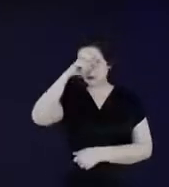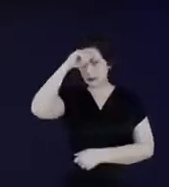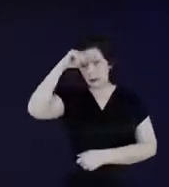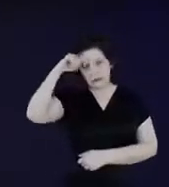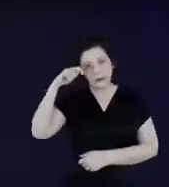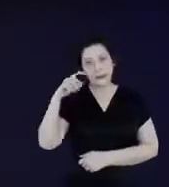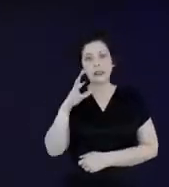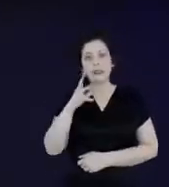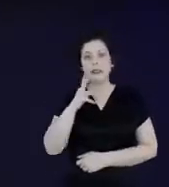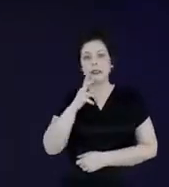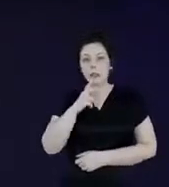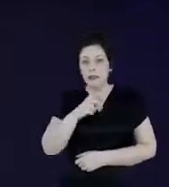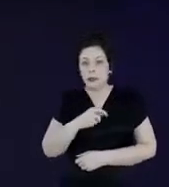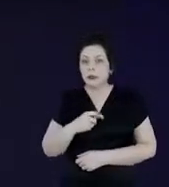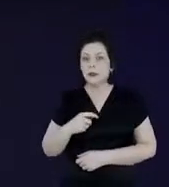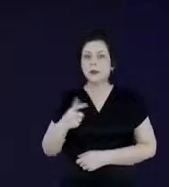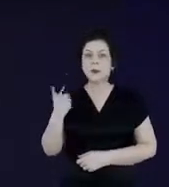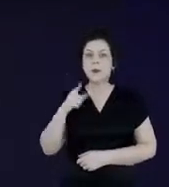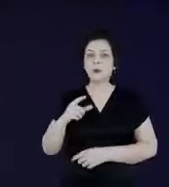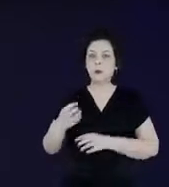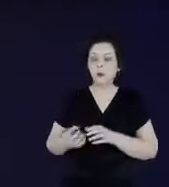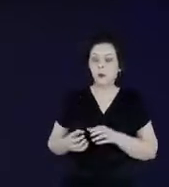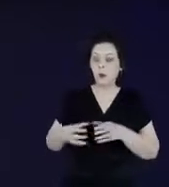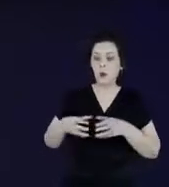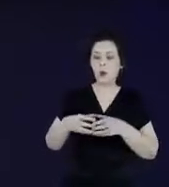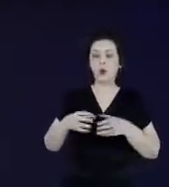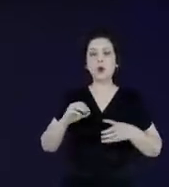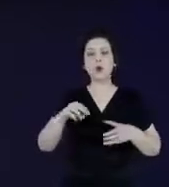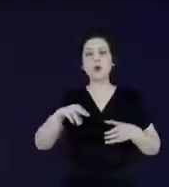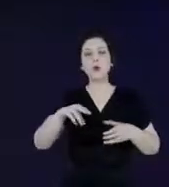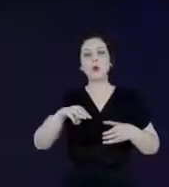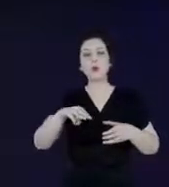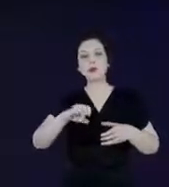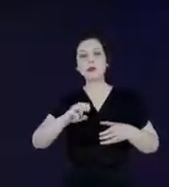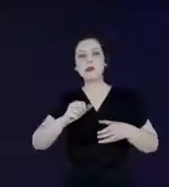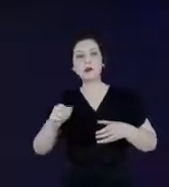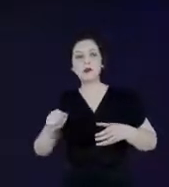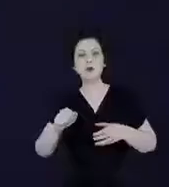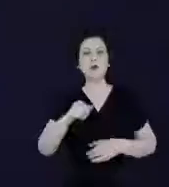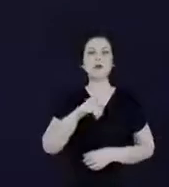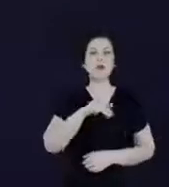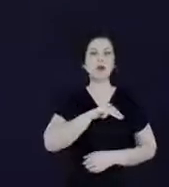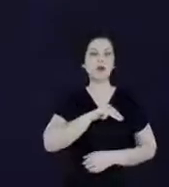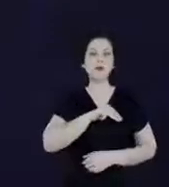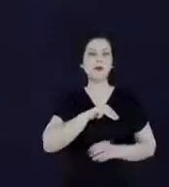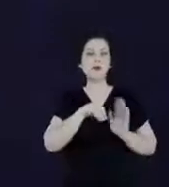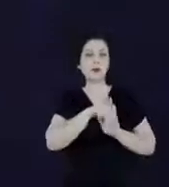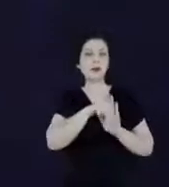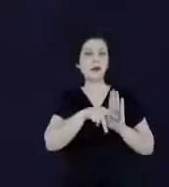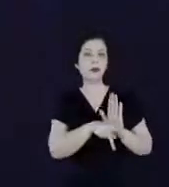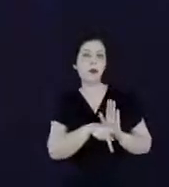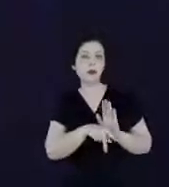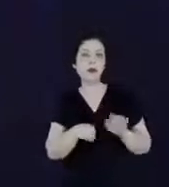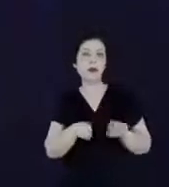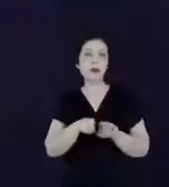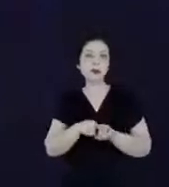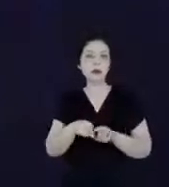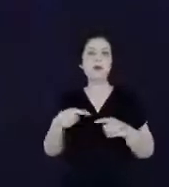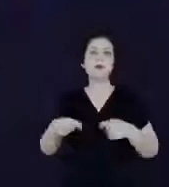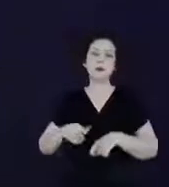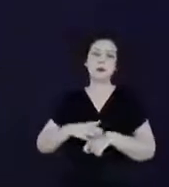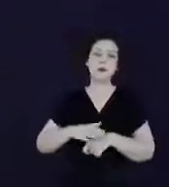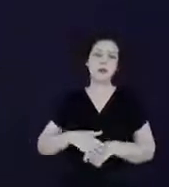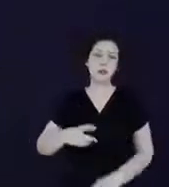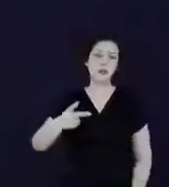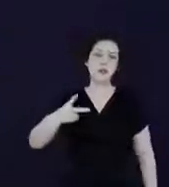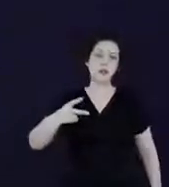que compor uma comissão, medida provisória, isso devia estar pronto. É uma lição, um dever de casa que nós temos que fazer. E o segundo, que é